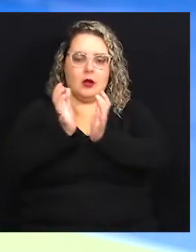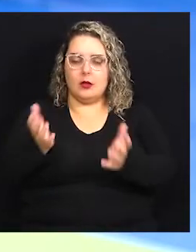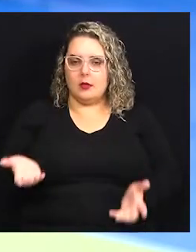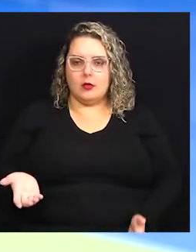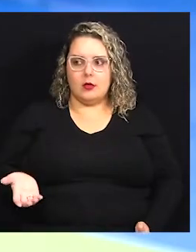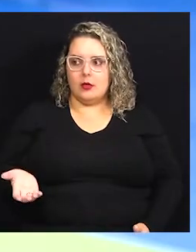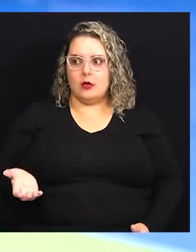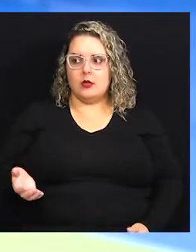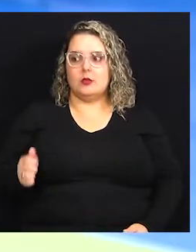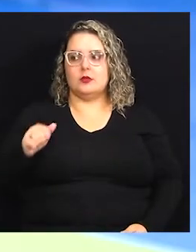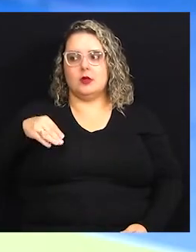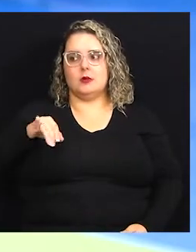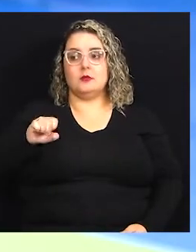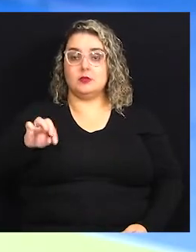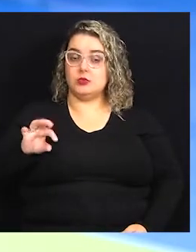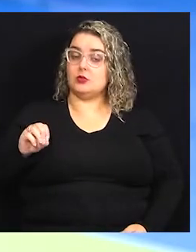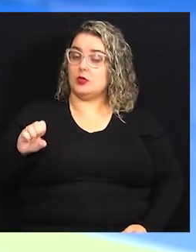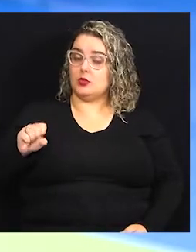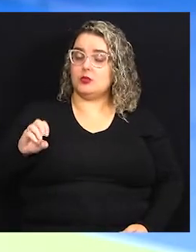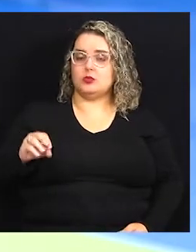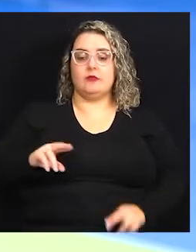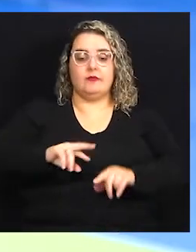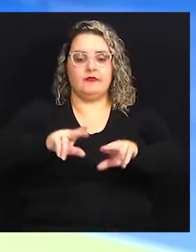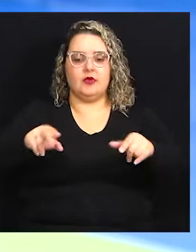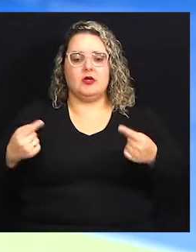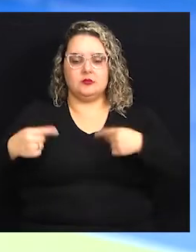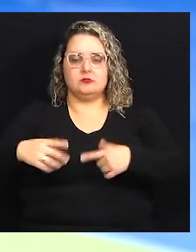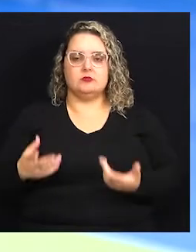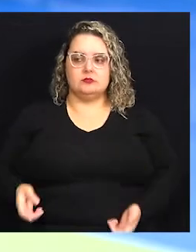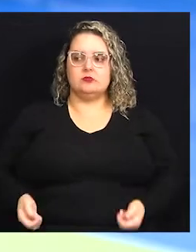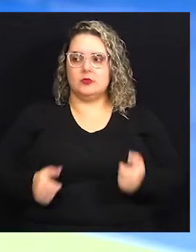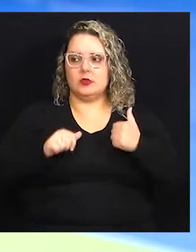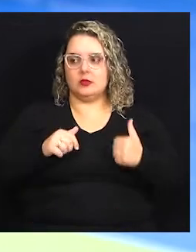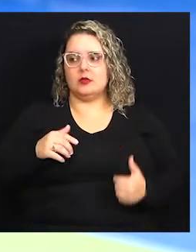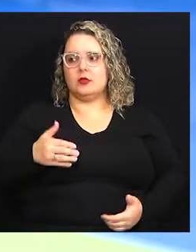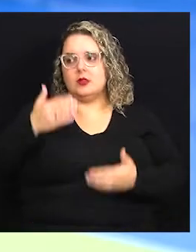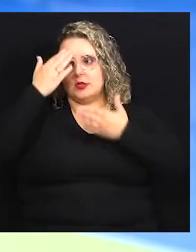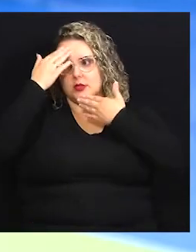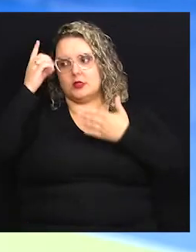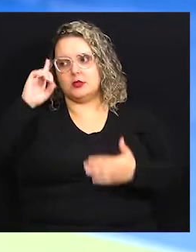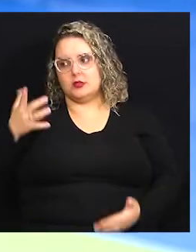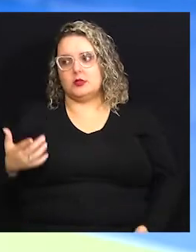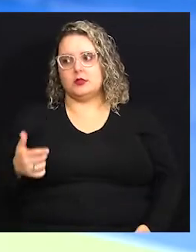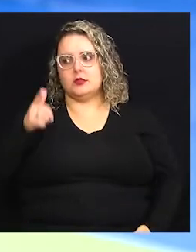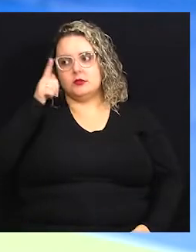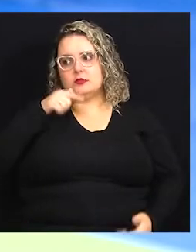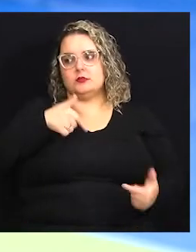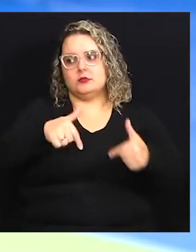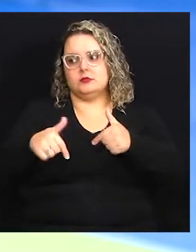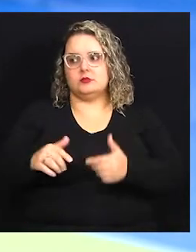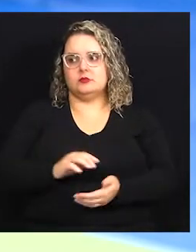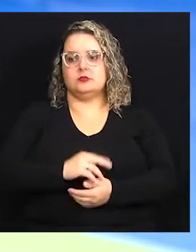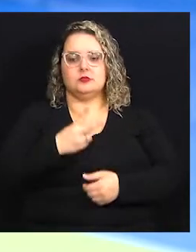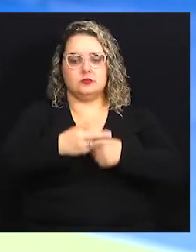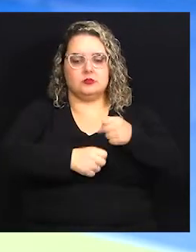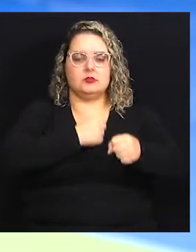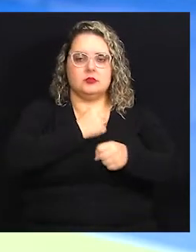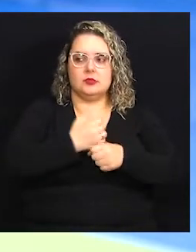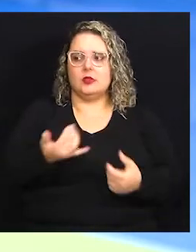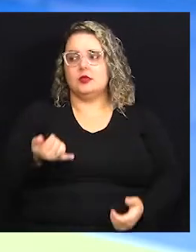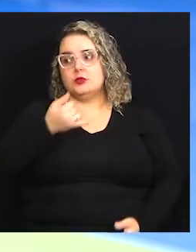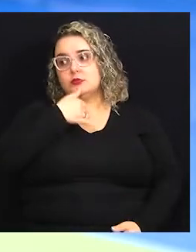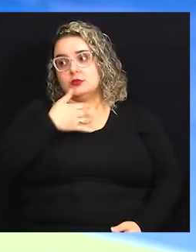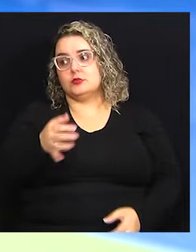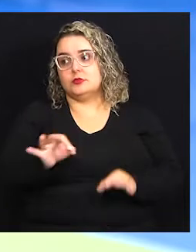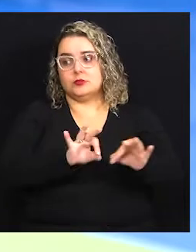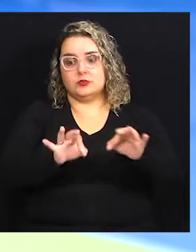amistosos. Sim. Então isso aí já está numa grande vantagem. Mas graças a Deus a gente conseguiu fazer um trabalho legal lá durante 2 anos. Infelizmente